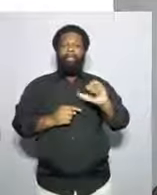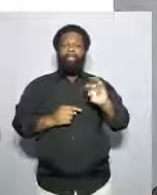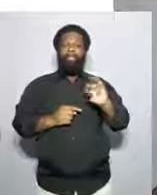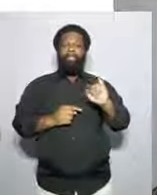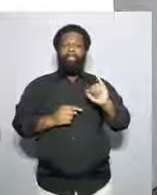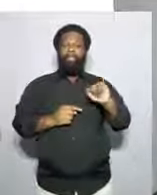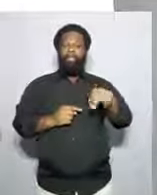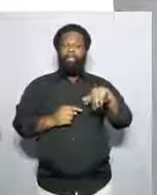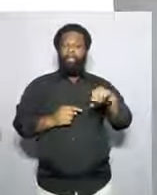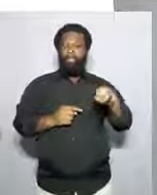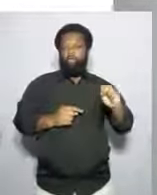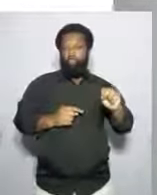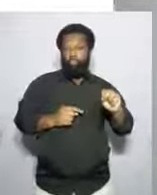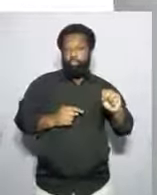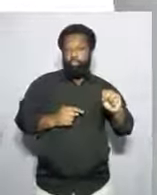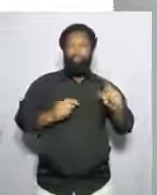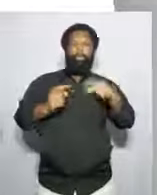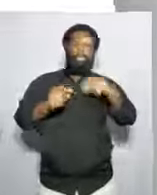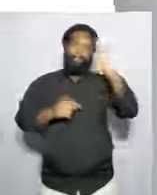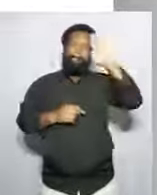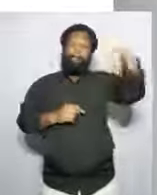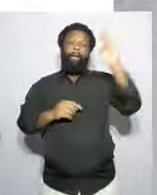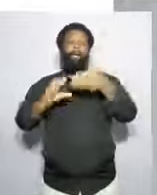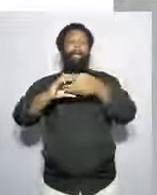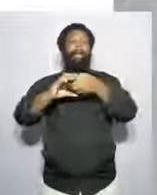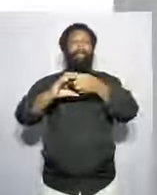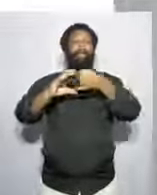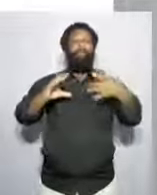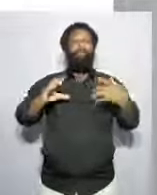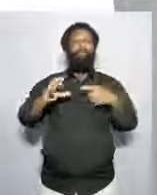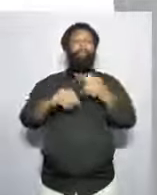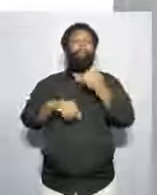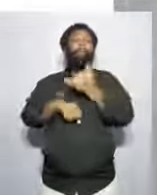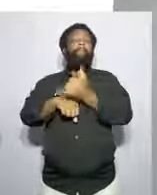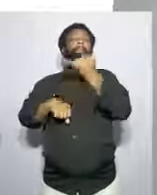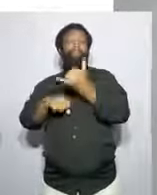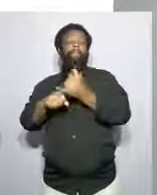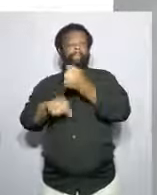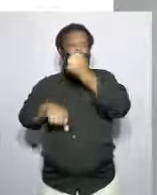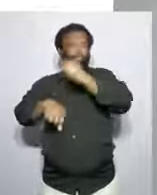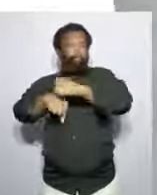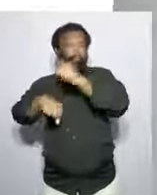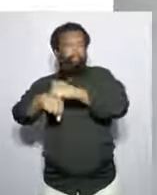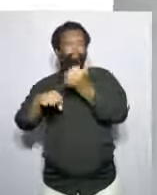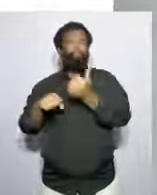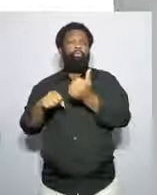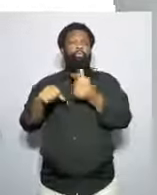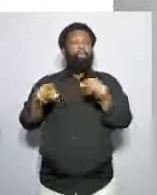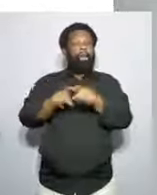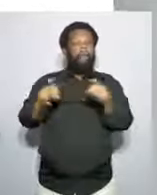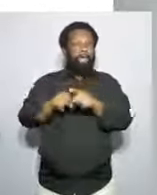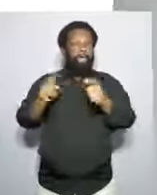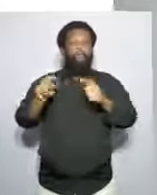metais, as características, eles são sólidos à temperatura ambiente e apresentam uma